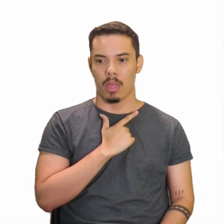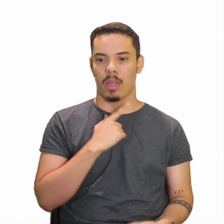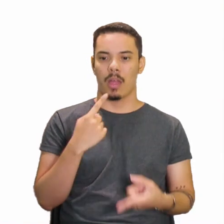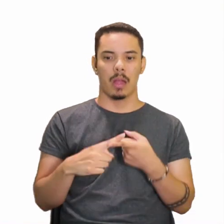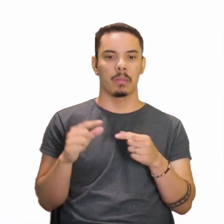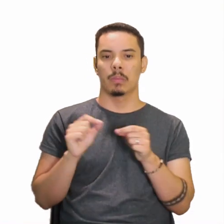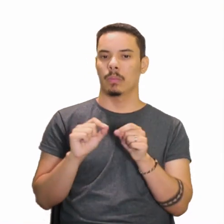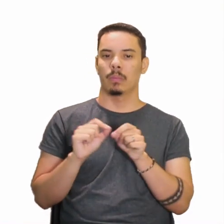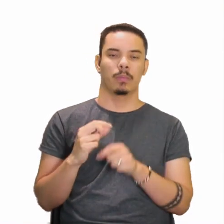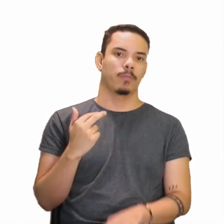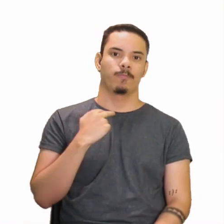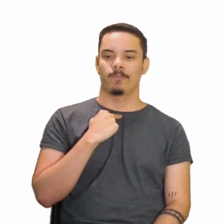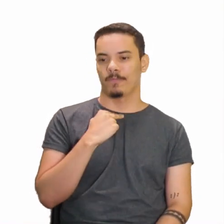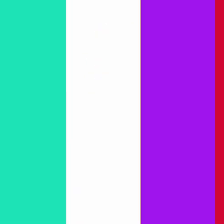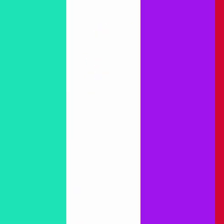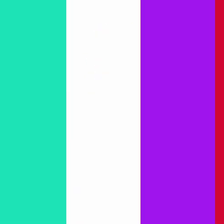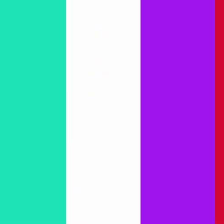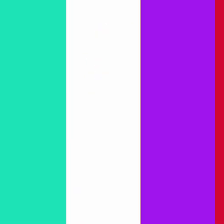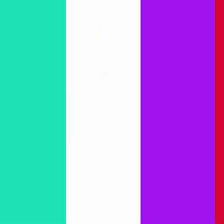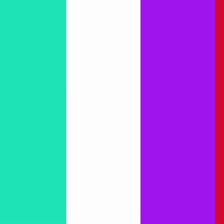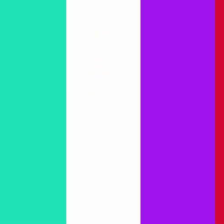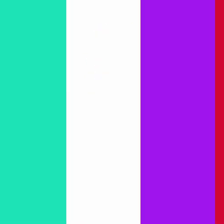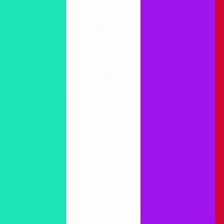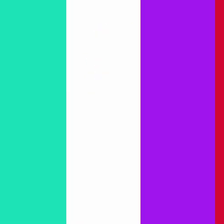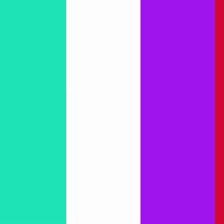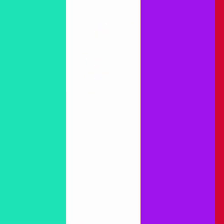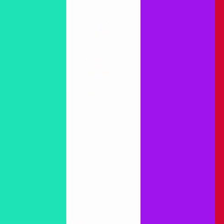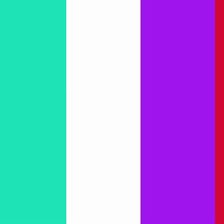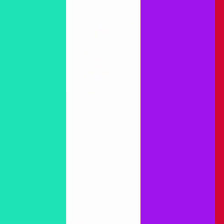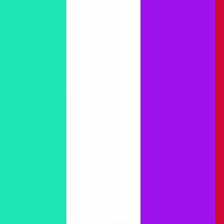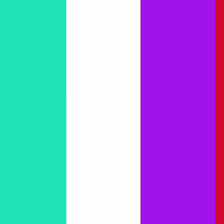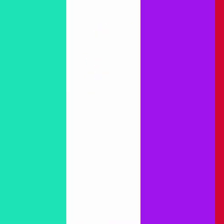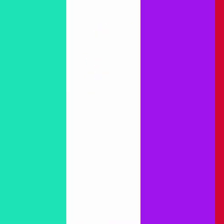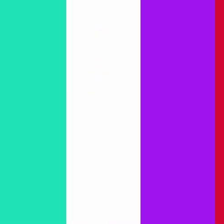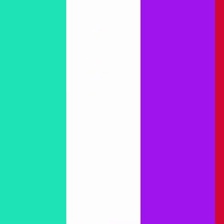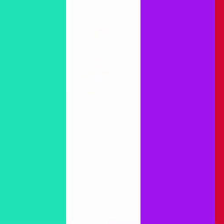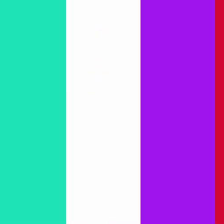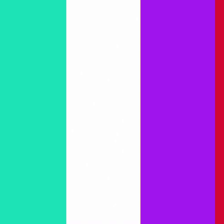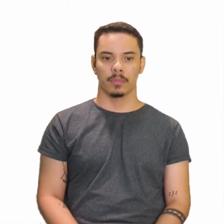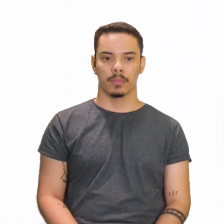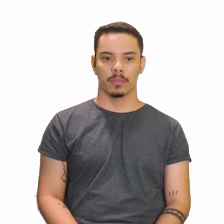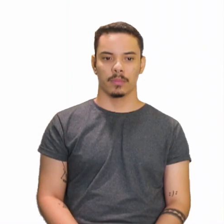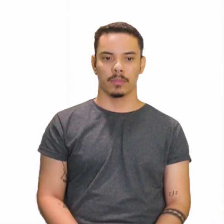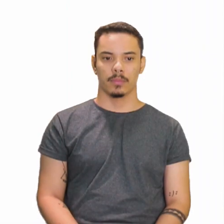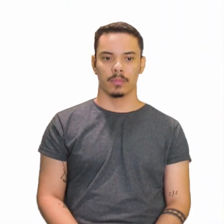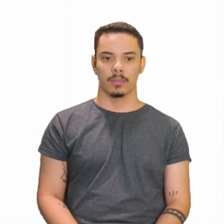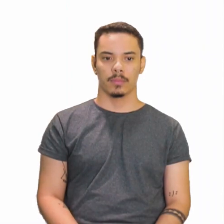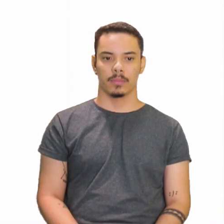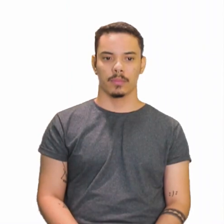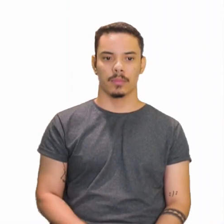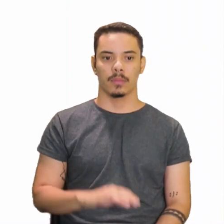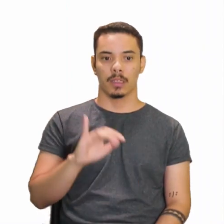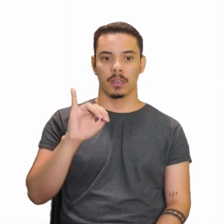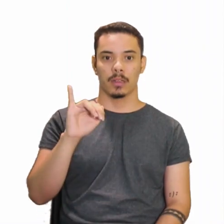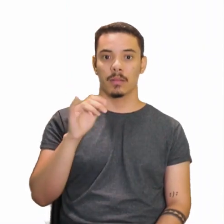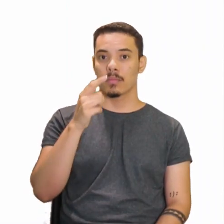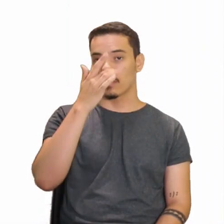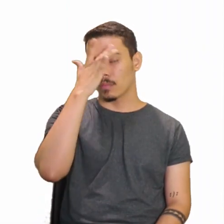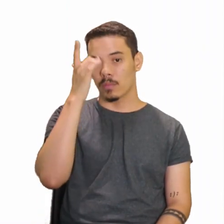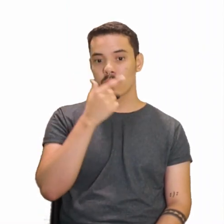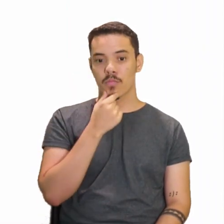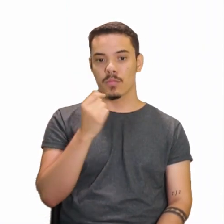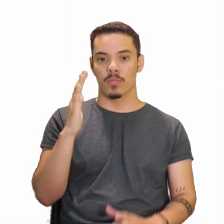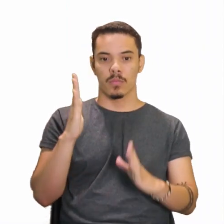se faz e sei lá o quê. Inquilino? Que inquilino? Esse que a gente tem